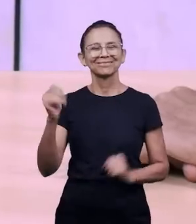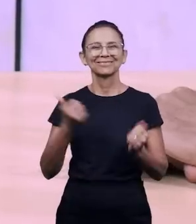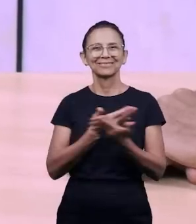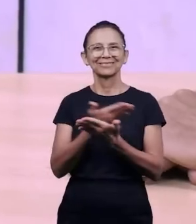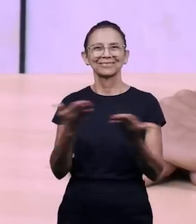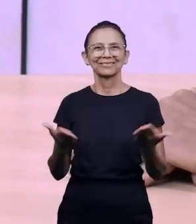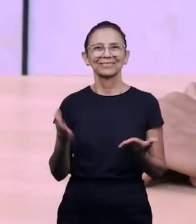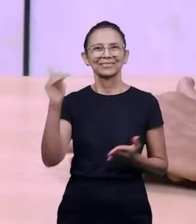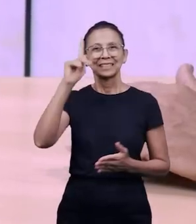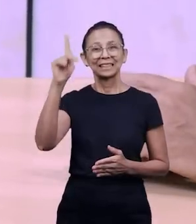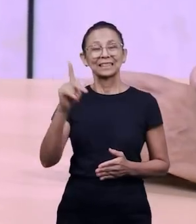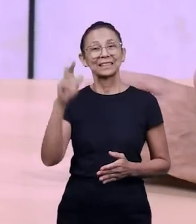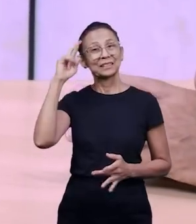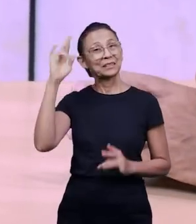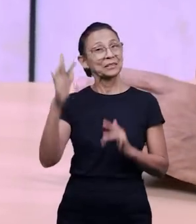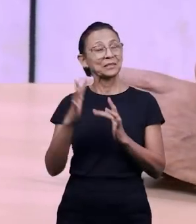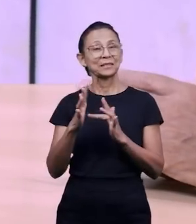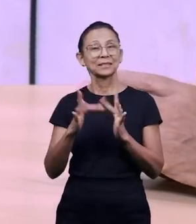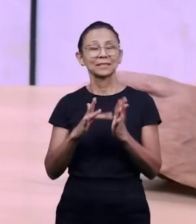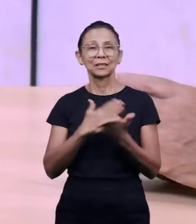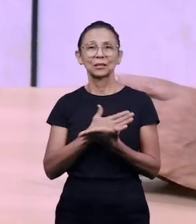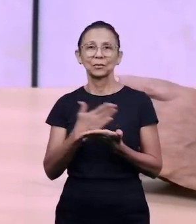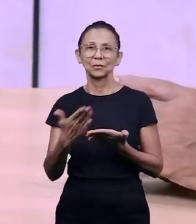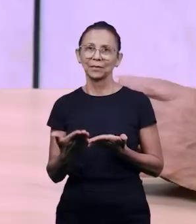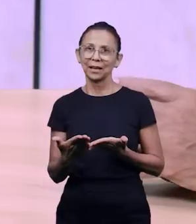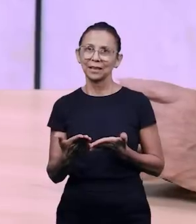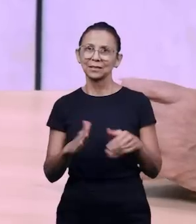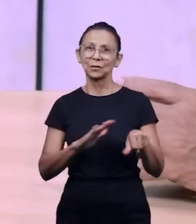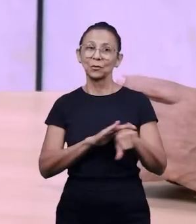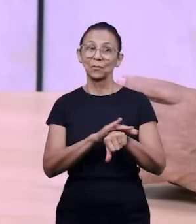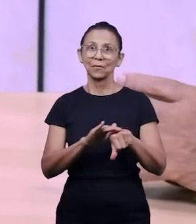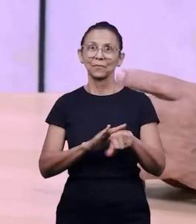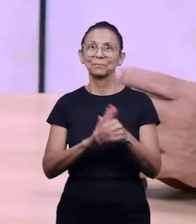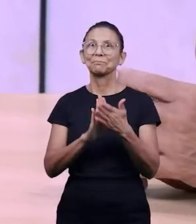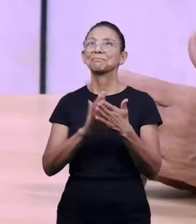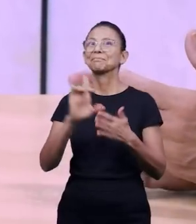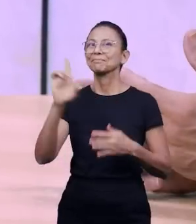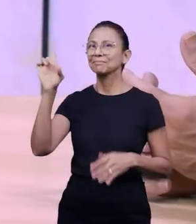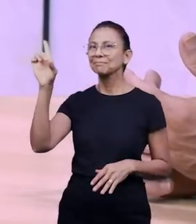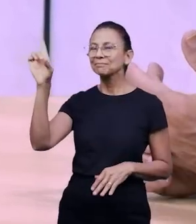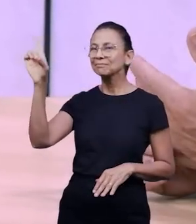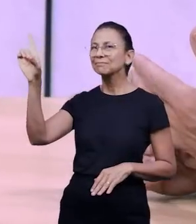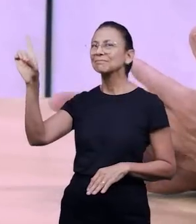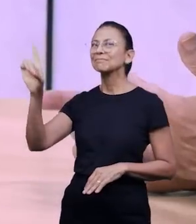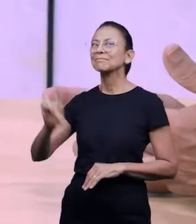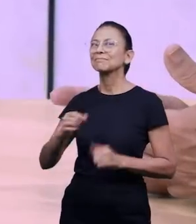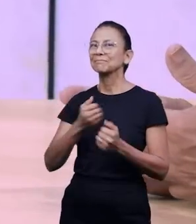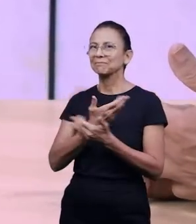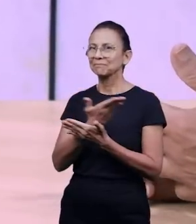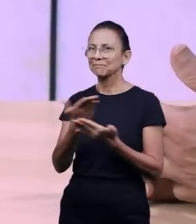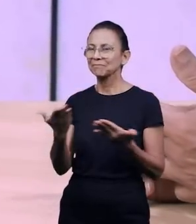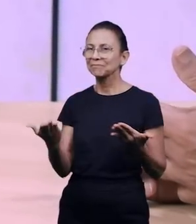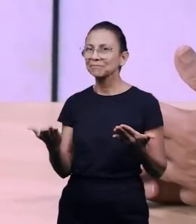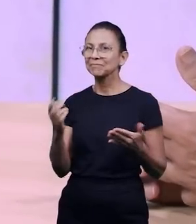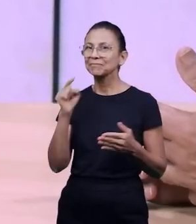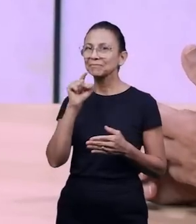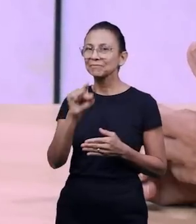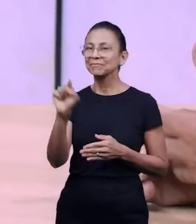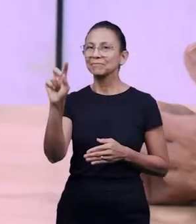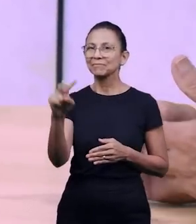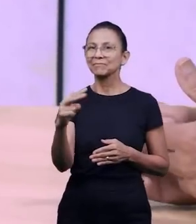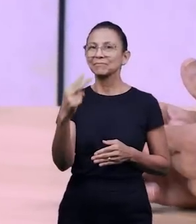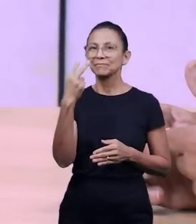Olá, eu te saúdo com a paz do Senhor Jesus. Nós estamos começando mais uma edição do programa Conversas Bíblicas. Eu quero saudar você que está